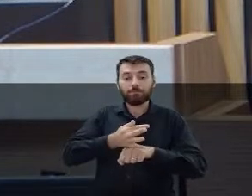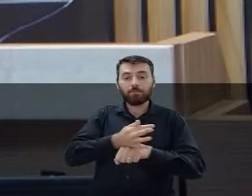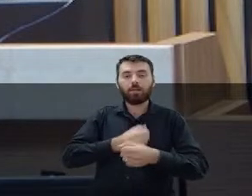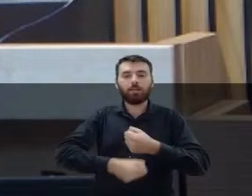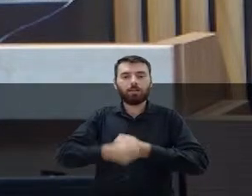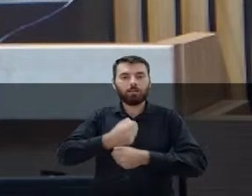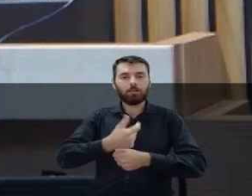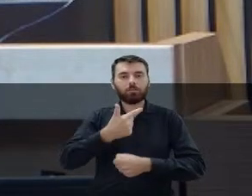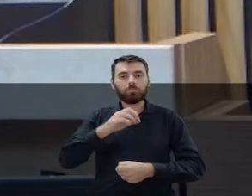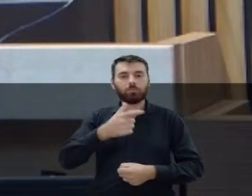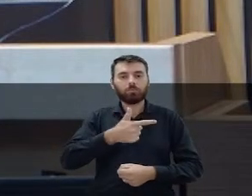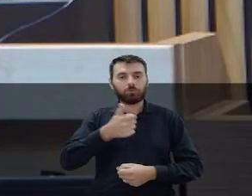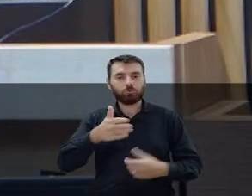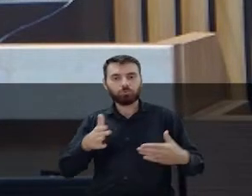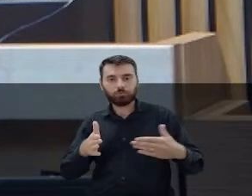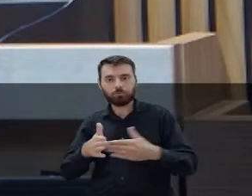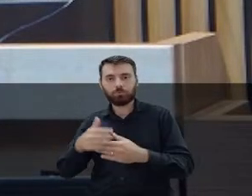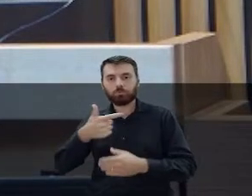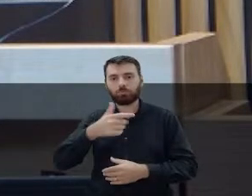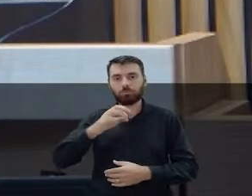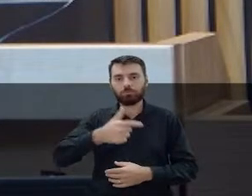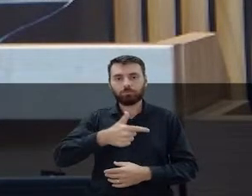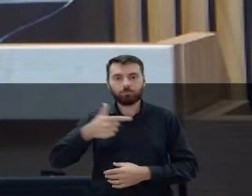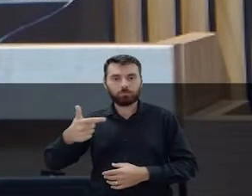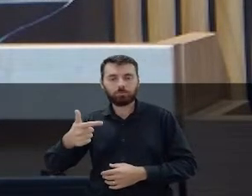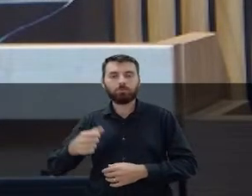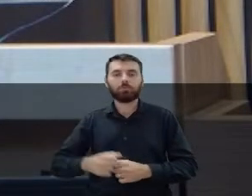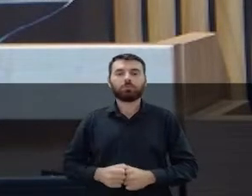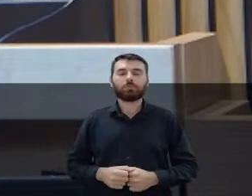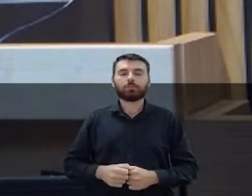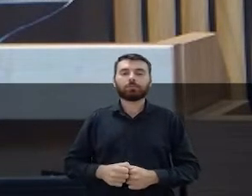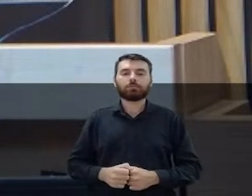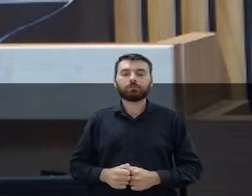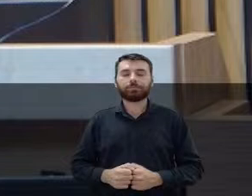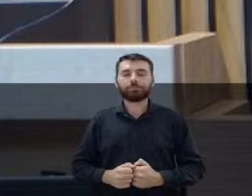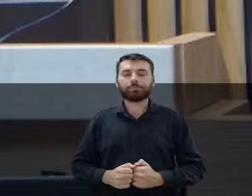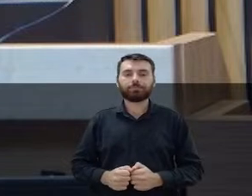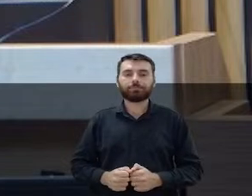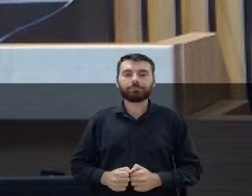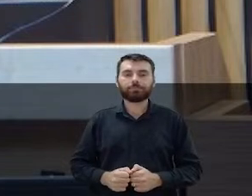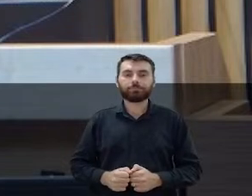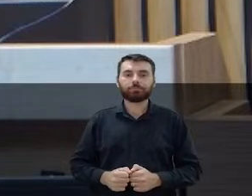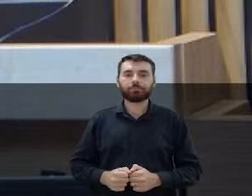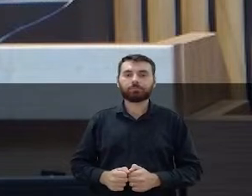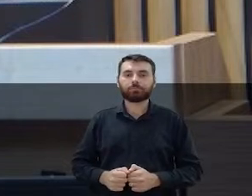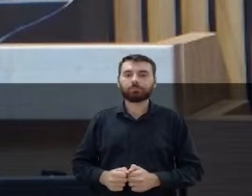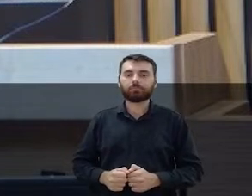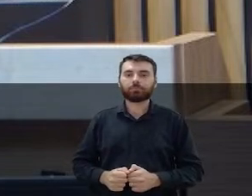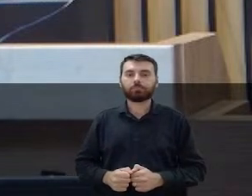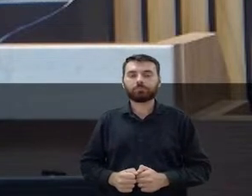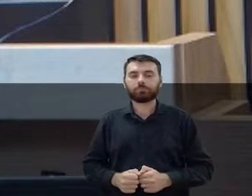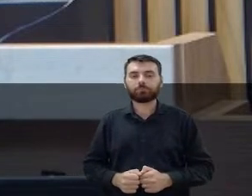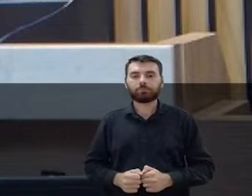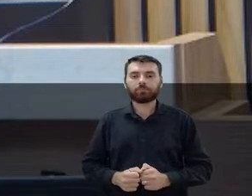2021-22, terço constitucional, férias proporcionais, 10 dozeavos, e